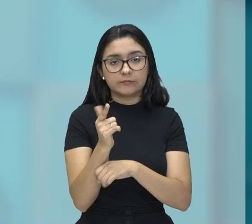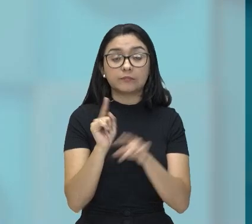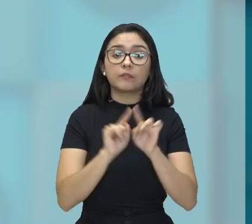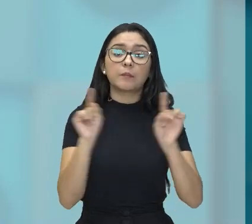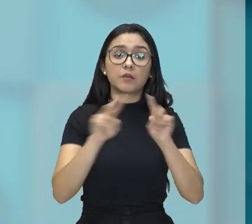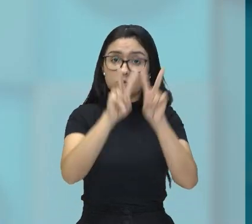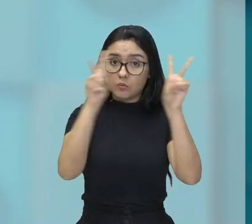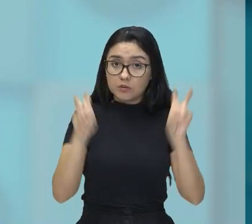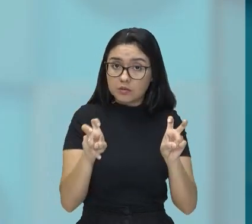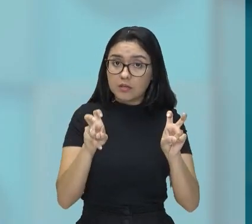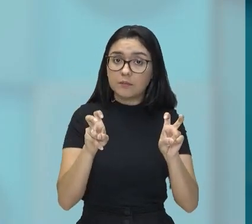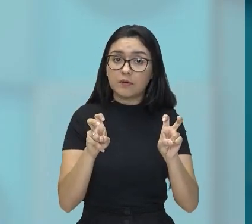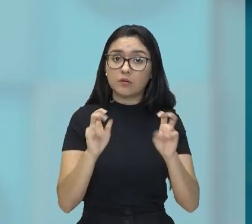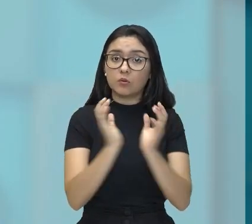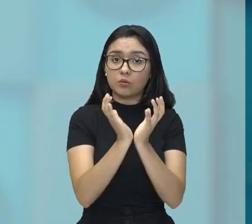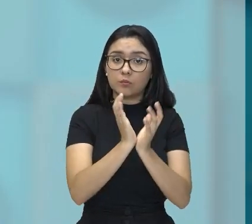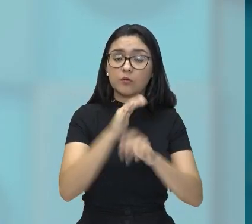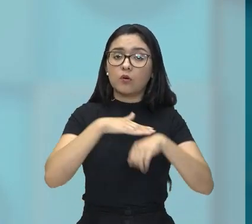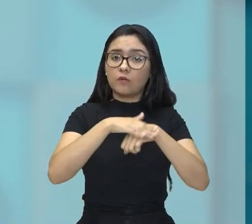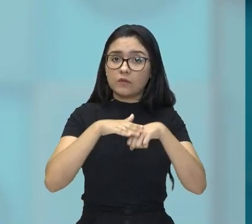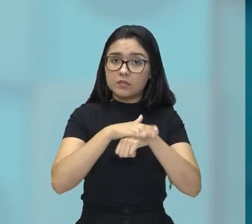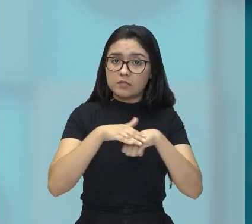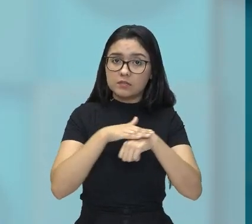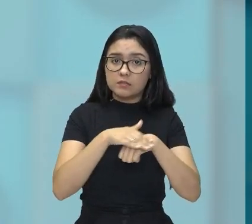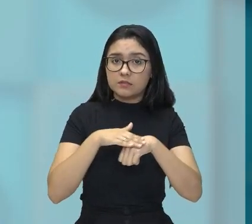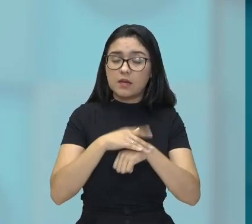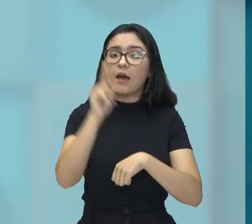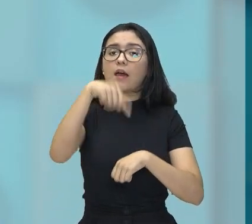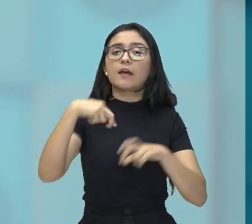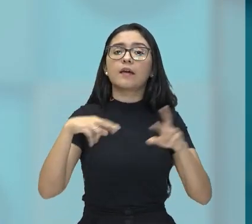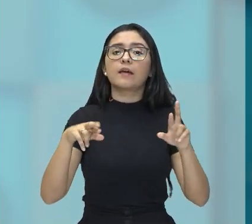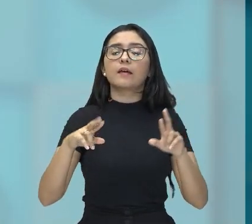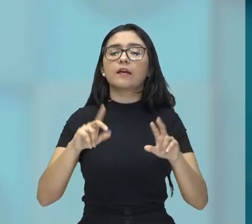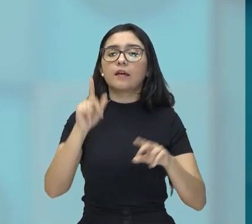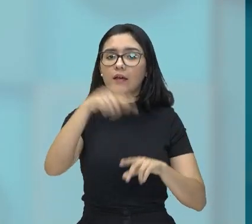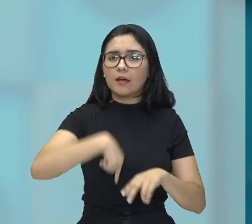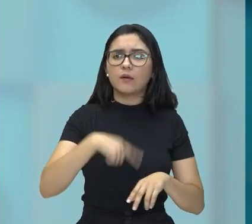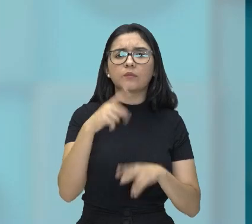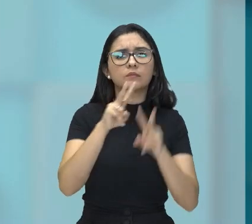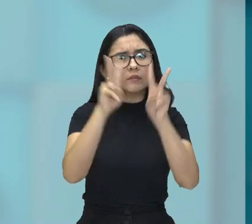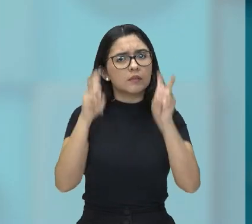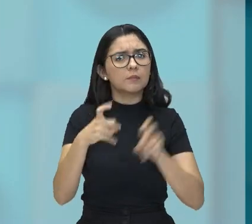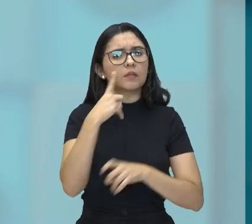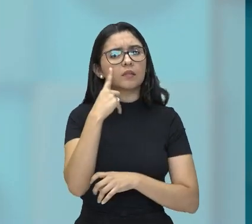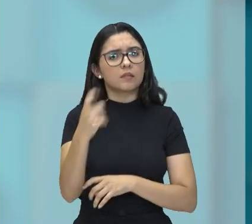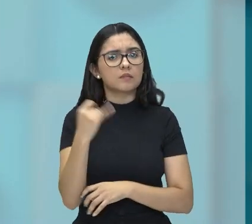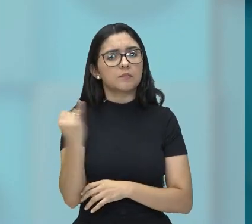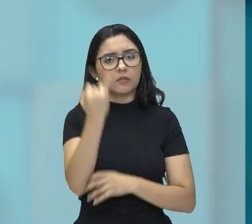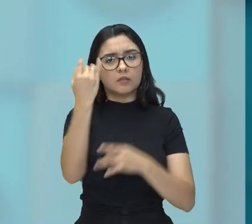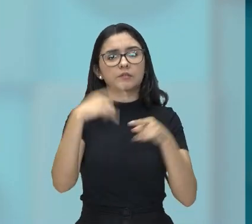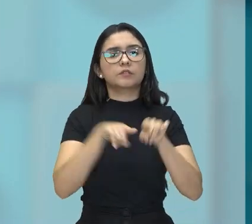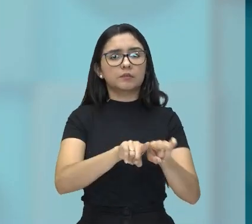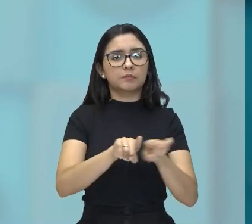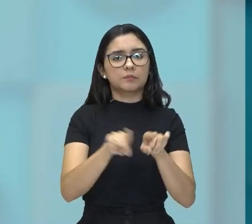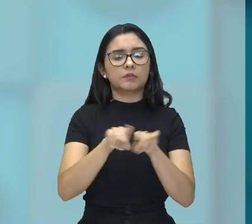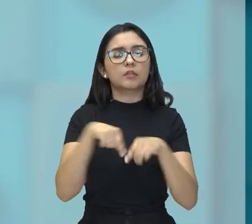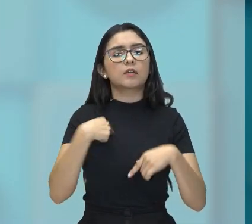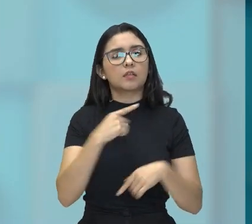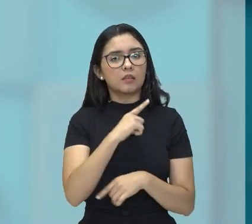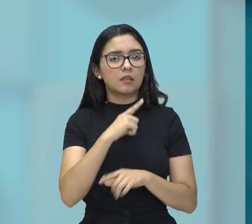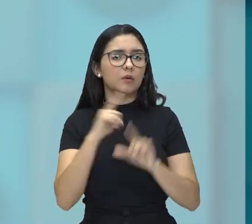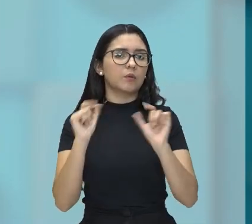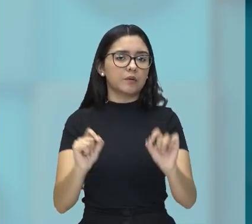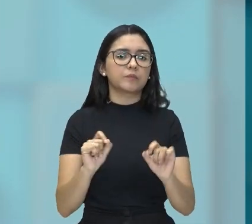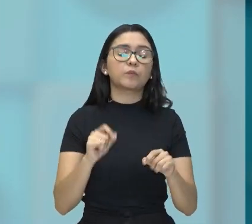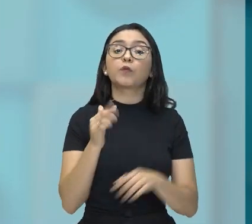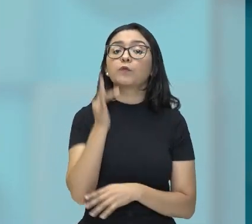assunto que eles desenvolvem ali é relacionado a um tema curioso, importante também e que aborda uma questão